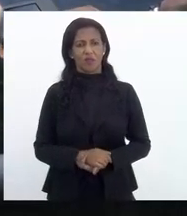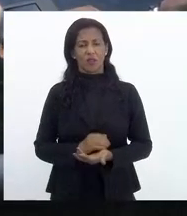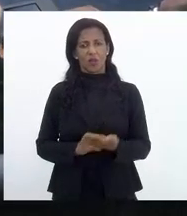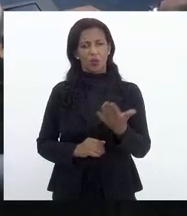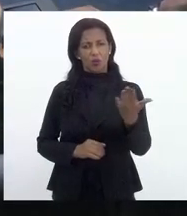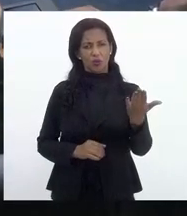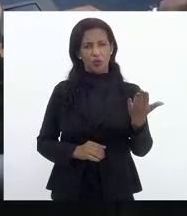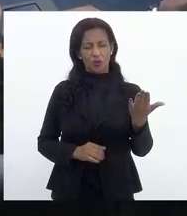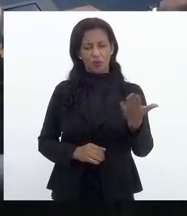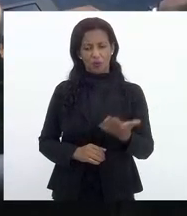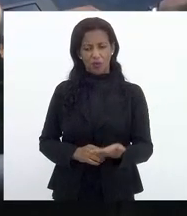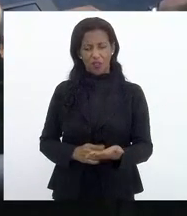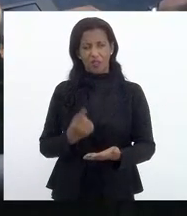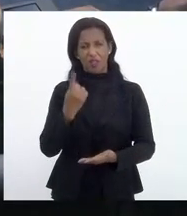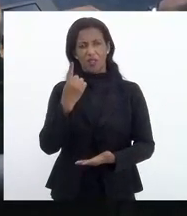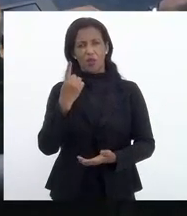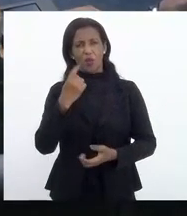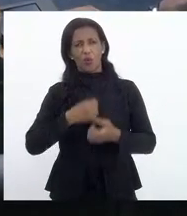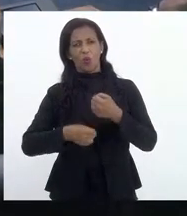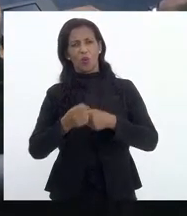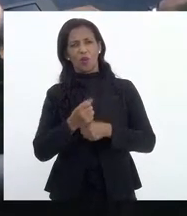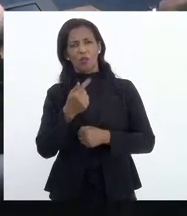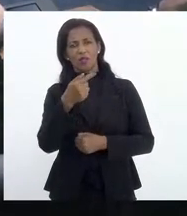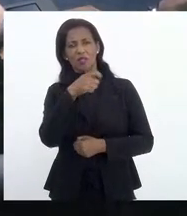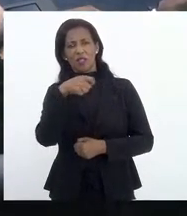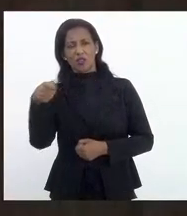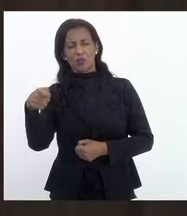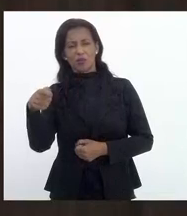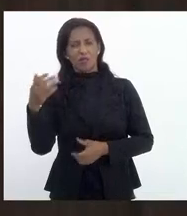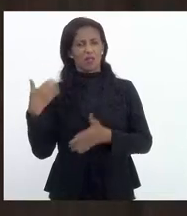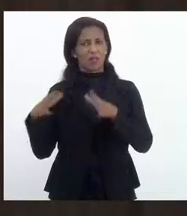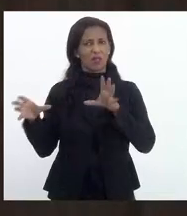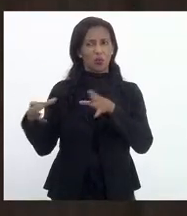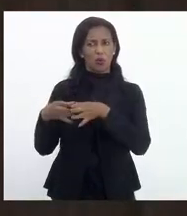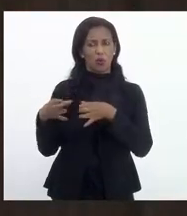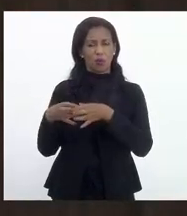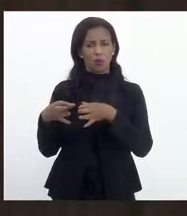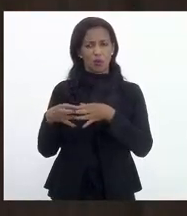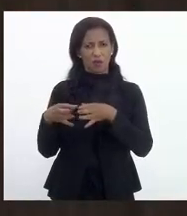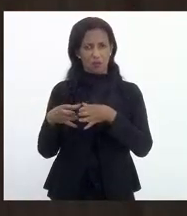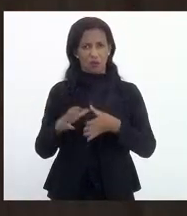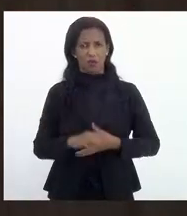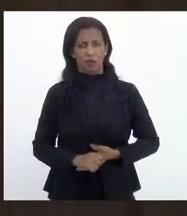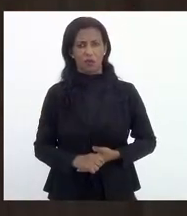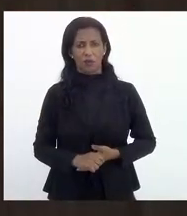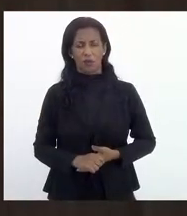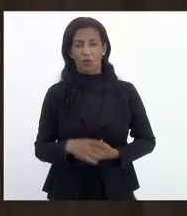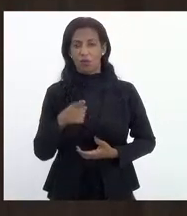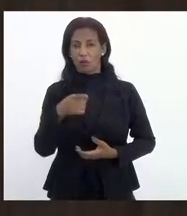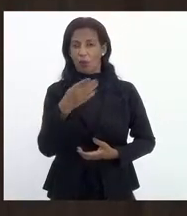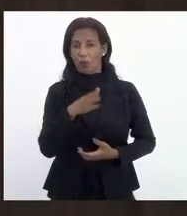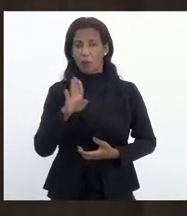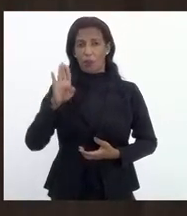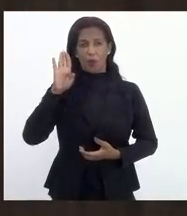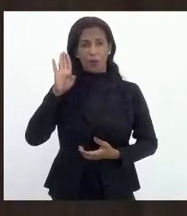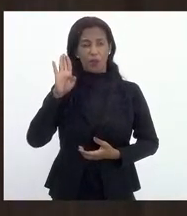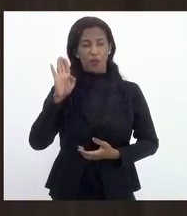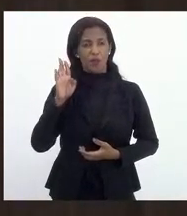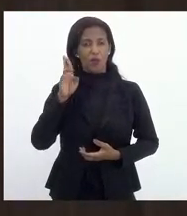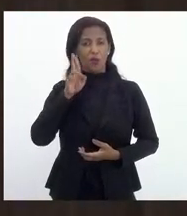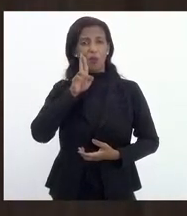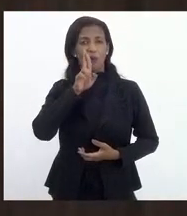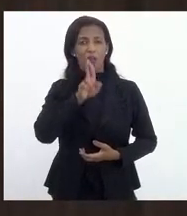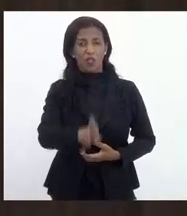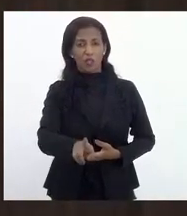senhor veio aqui e a 1 ano 7 meses atrás do Senhor se reuniu com a comissão tá prometendo trazer uma solução